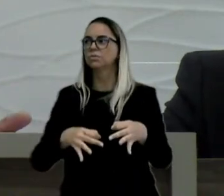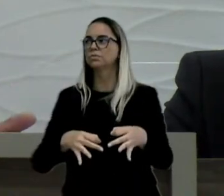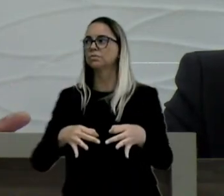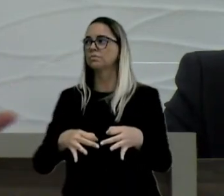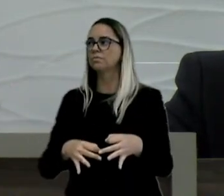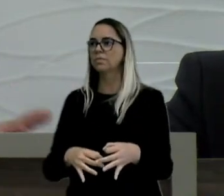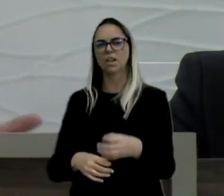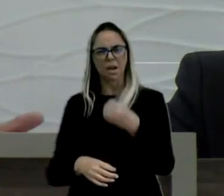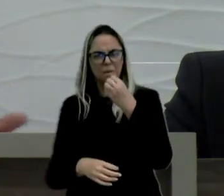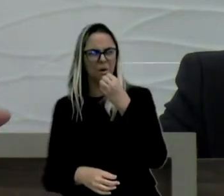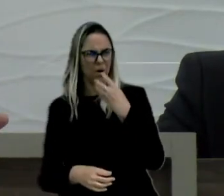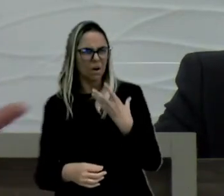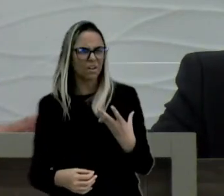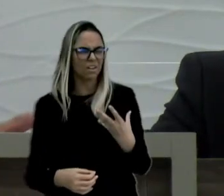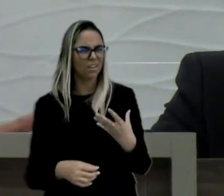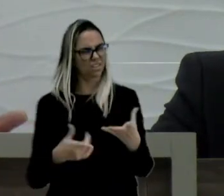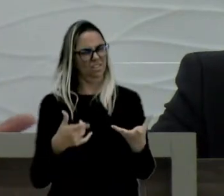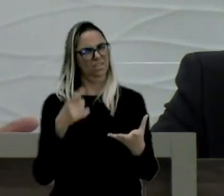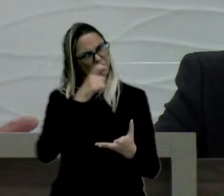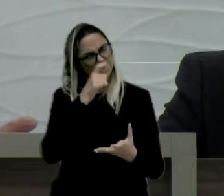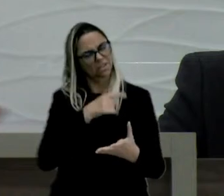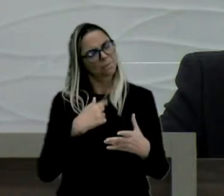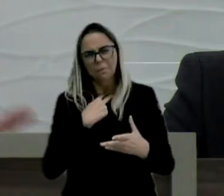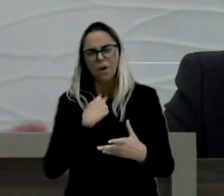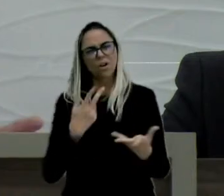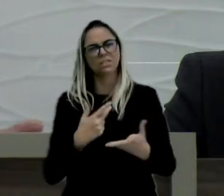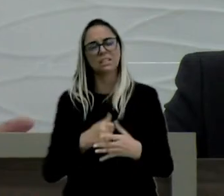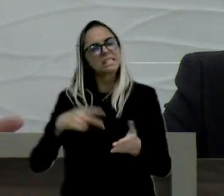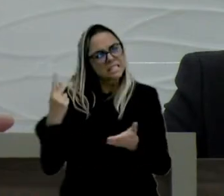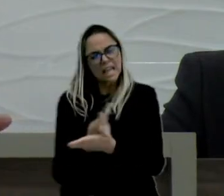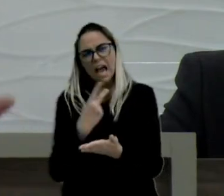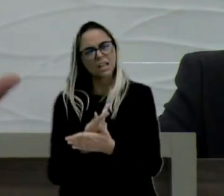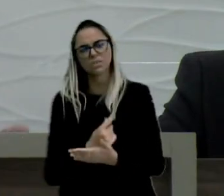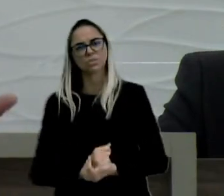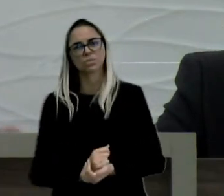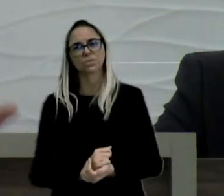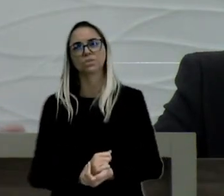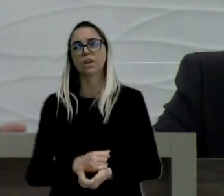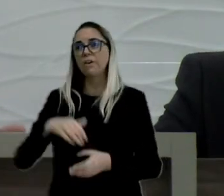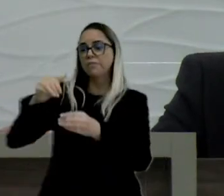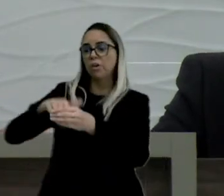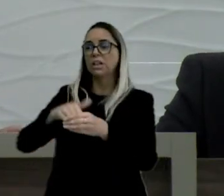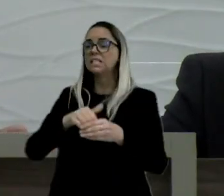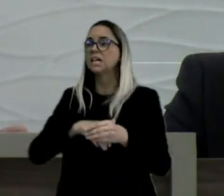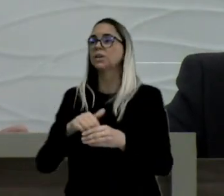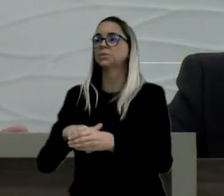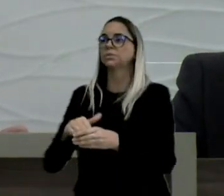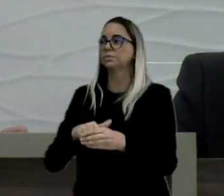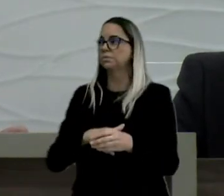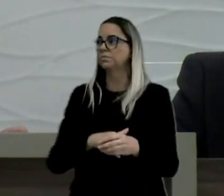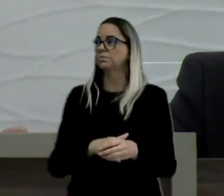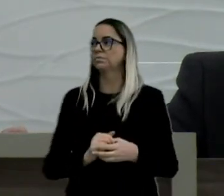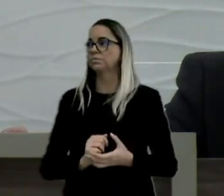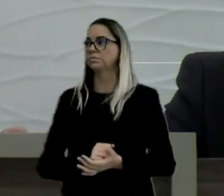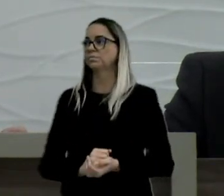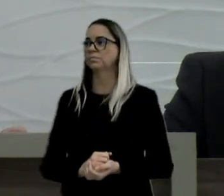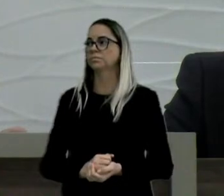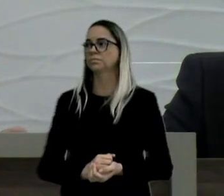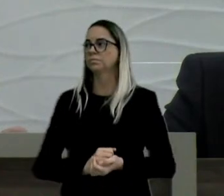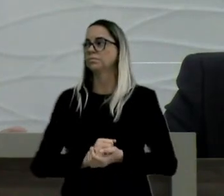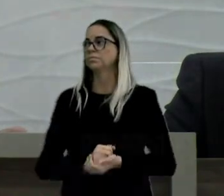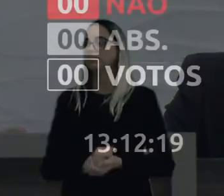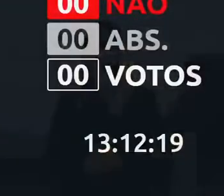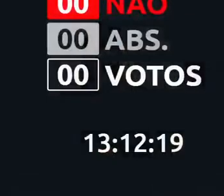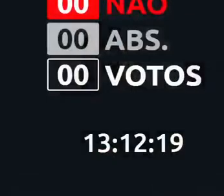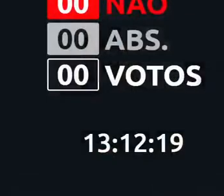faz dizer que tá bom não tá bom que é que tem Bom dia abastecimento sento tá tudo errado em votação